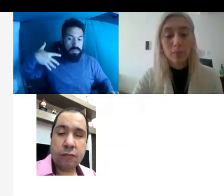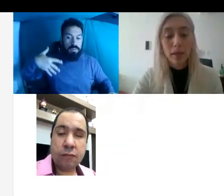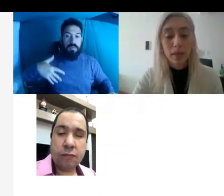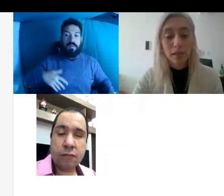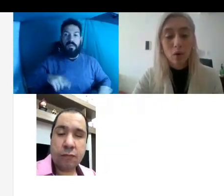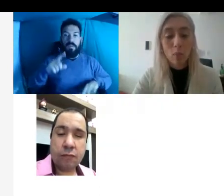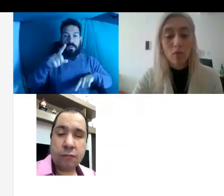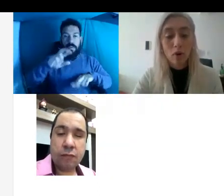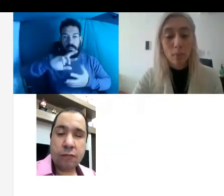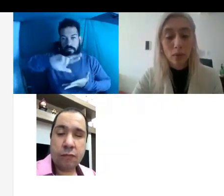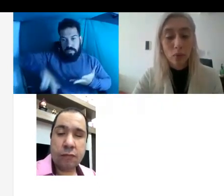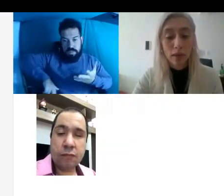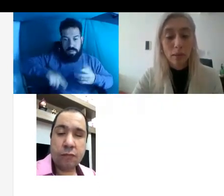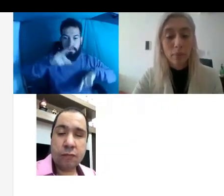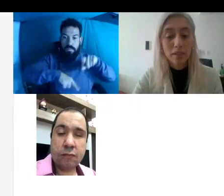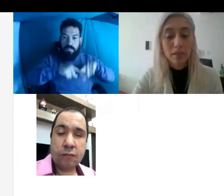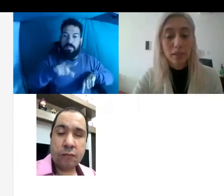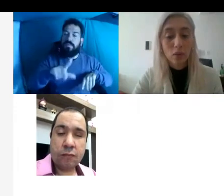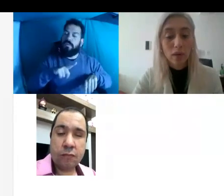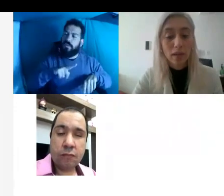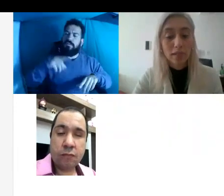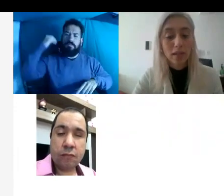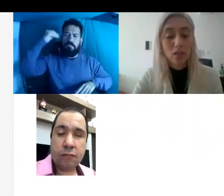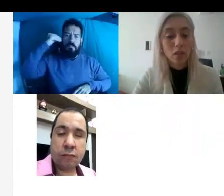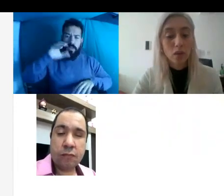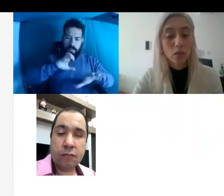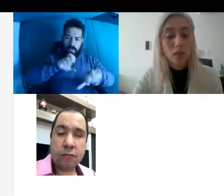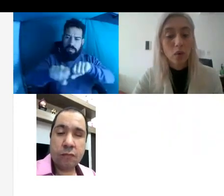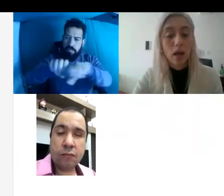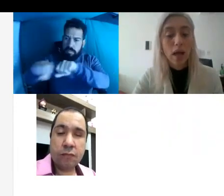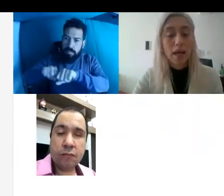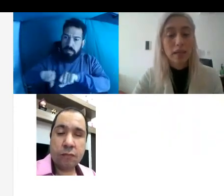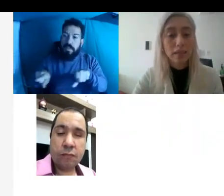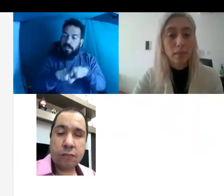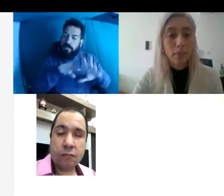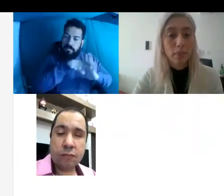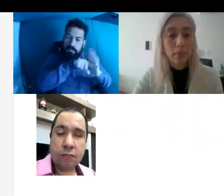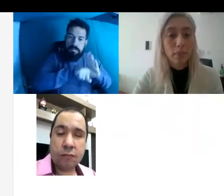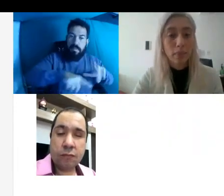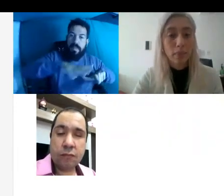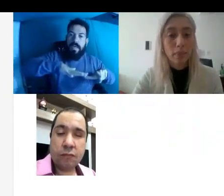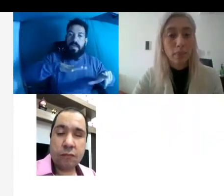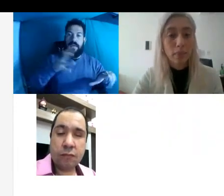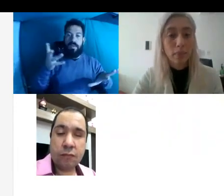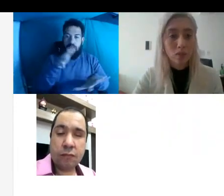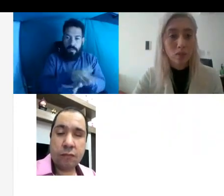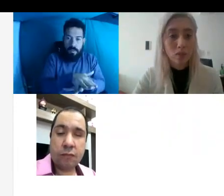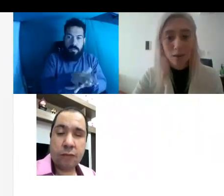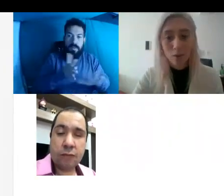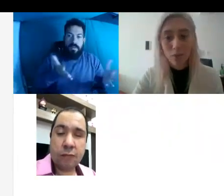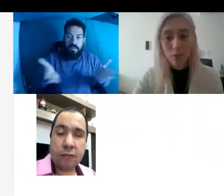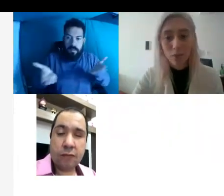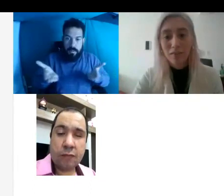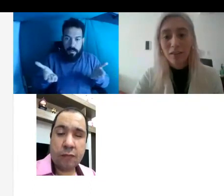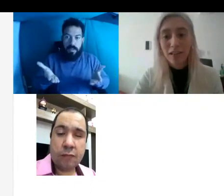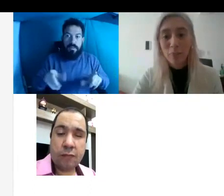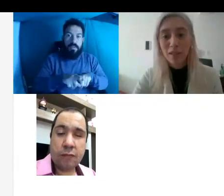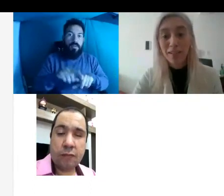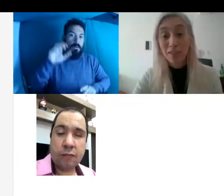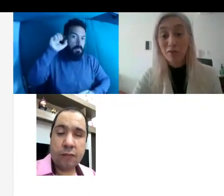tem larga experiência como formador e pesquisador nas áreas de inclusão, acessibilidade e